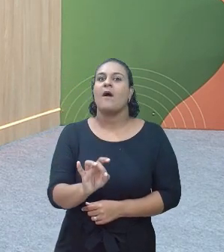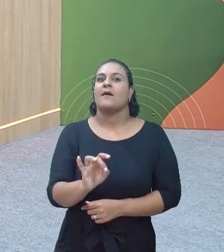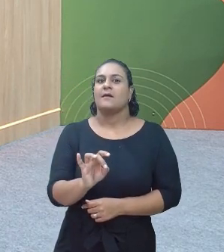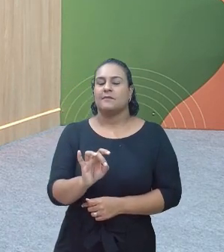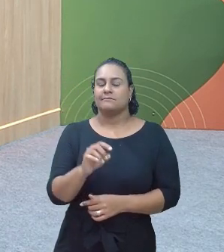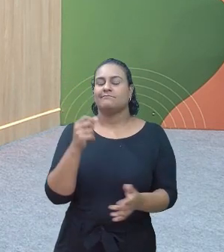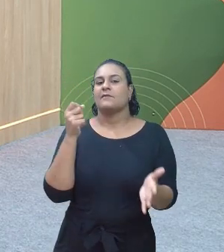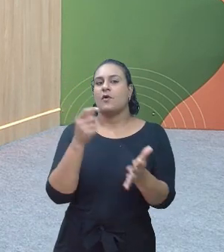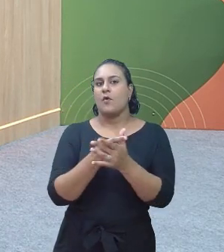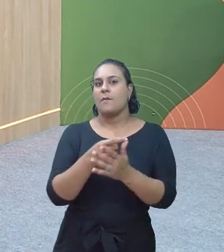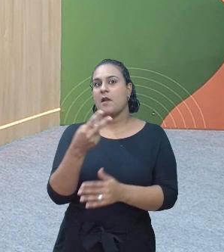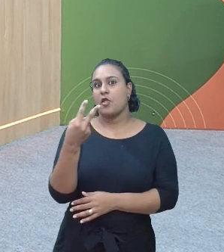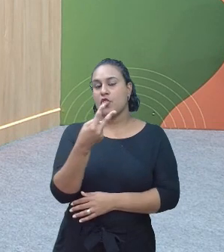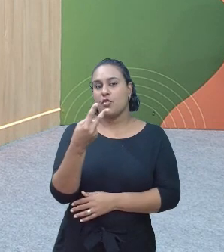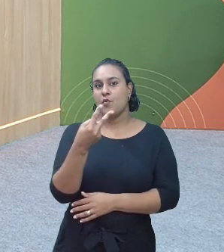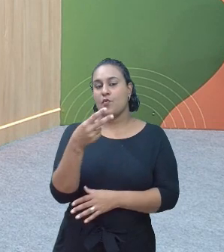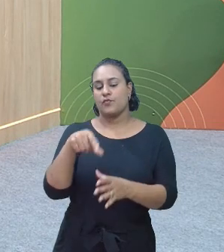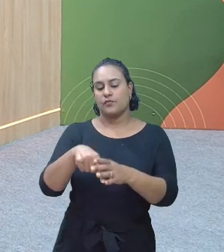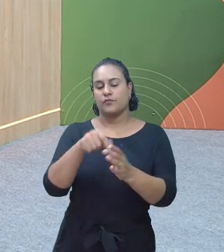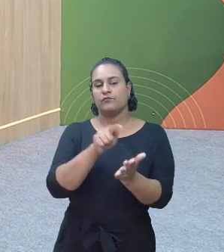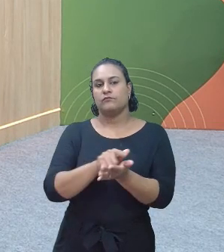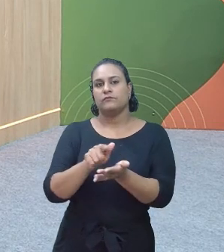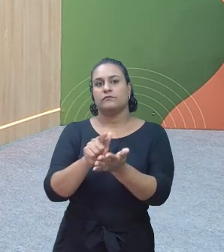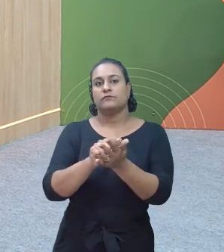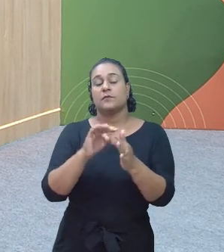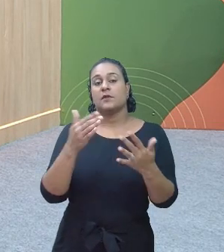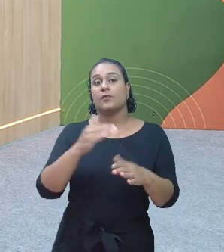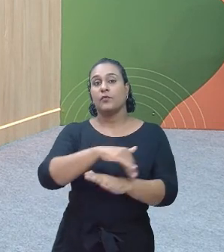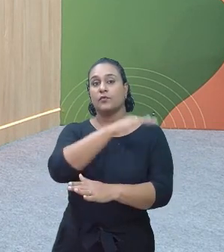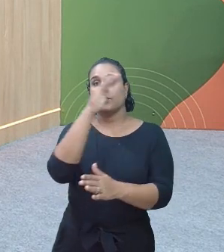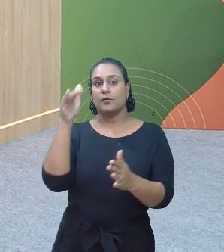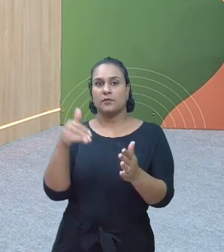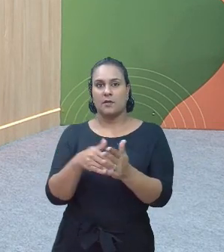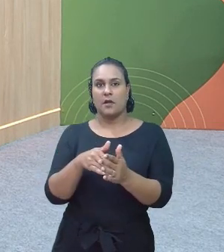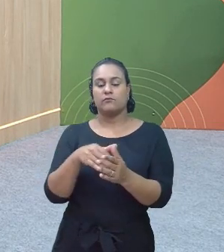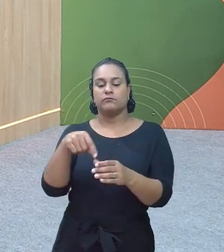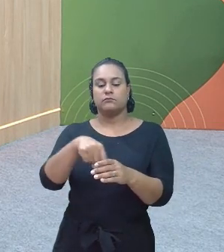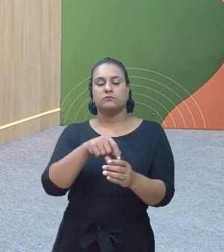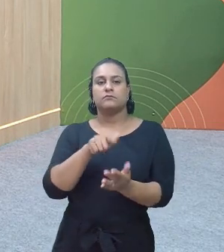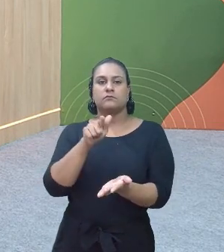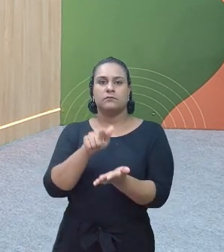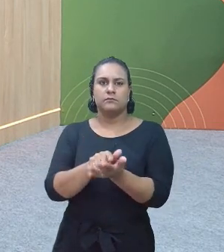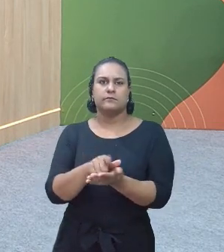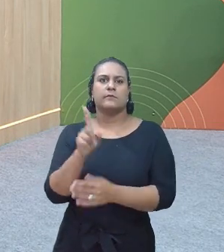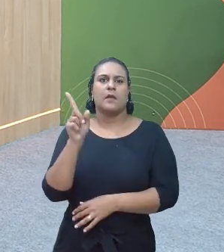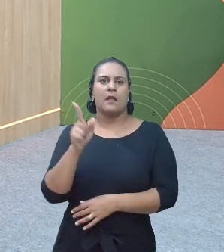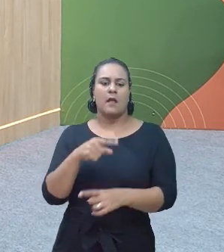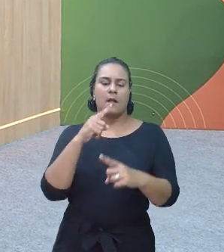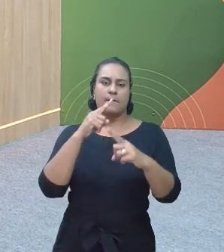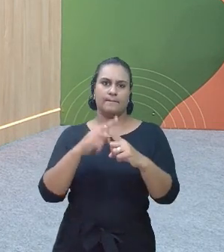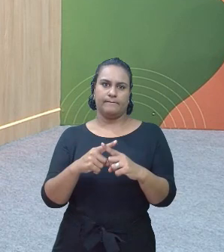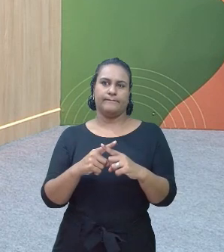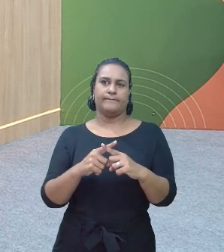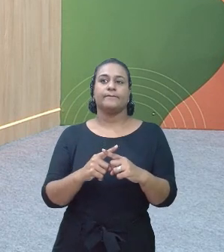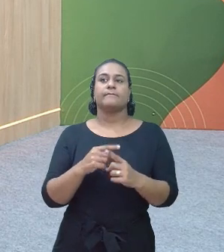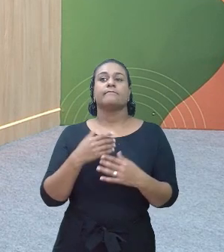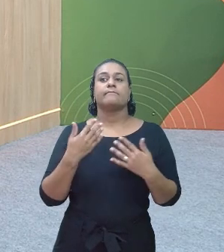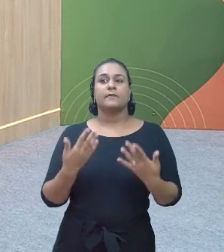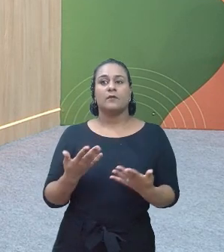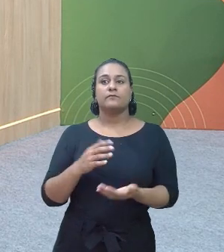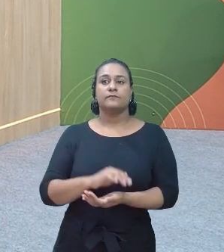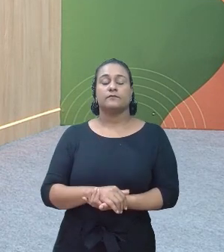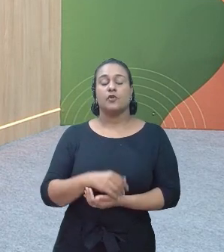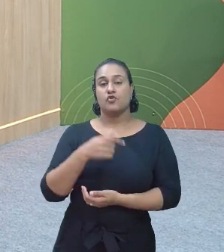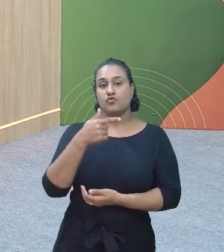16 compraram 2 bilhetes. Então, o total de bilhetes é a multiplicação, né? A gente viu que 2 vezes 16 dá